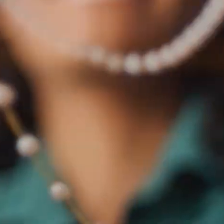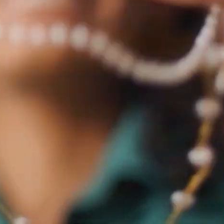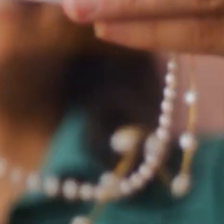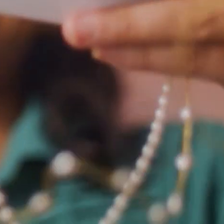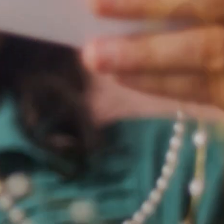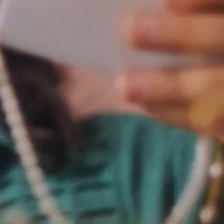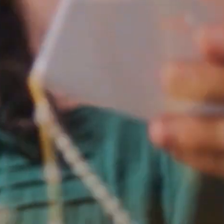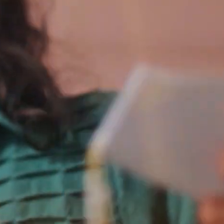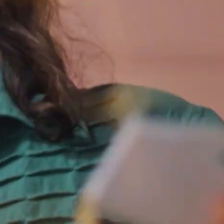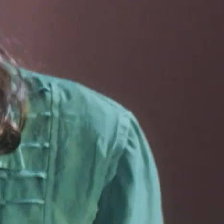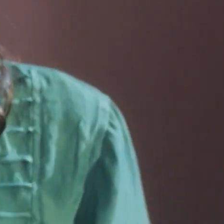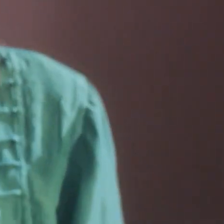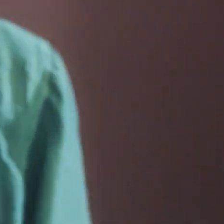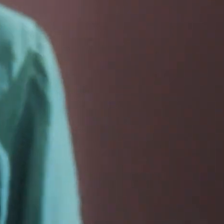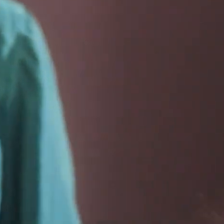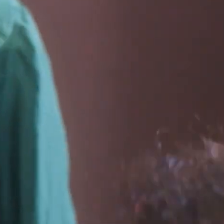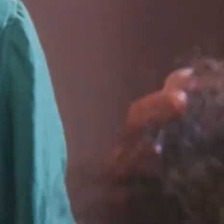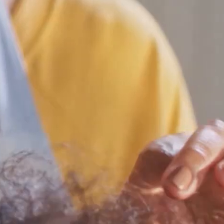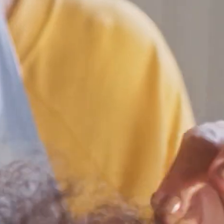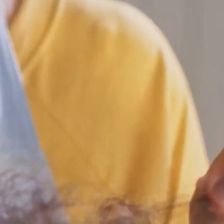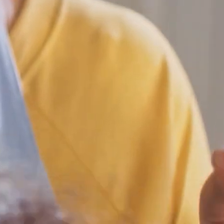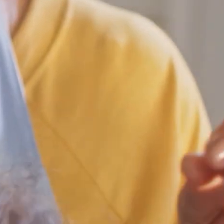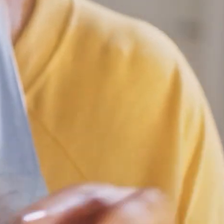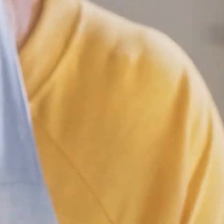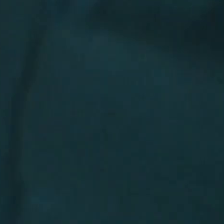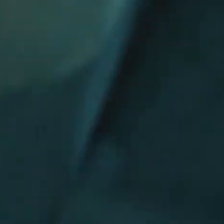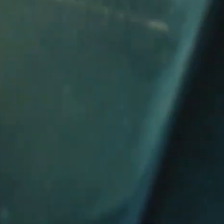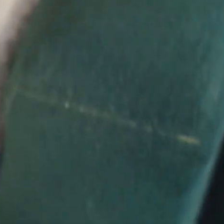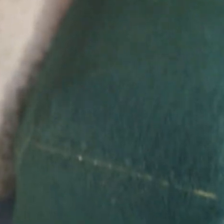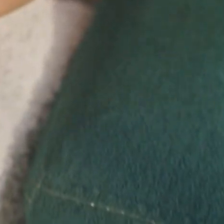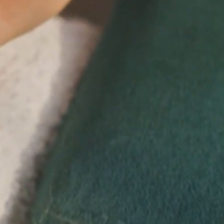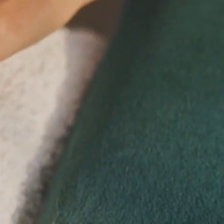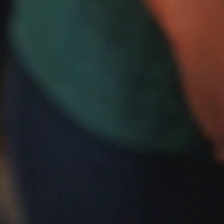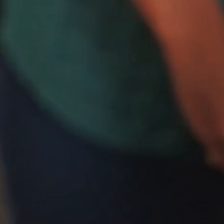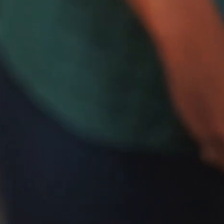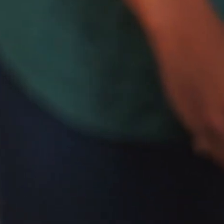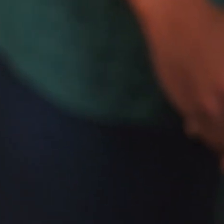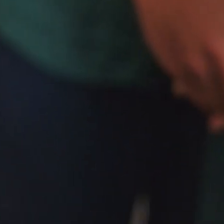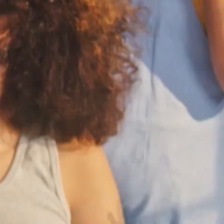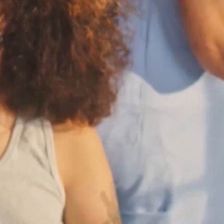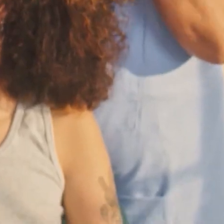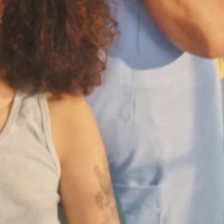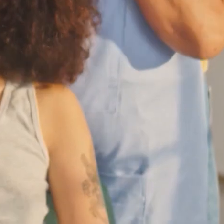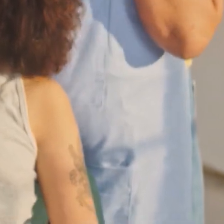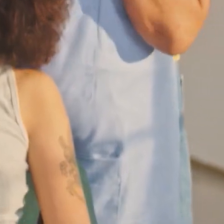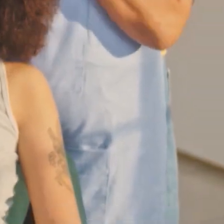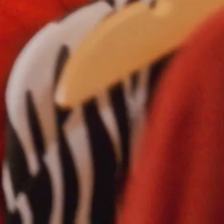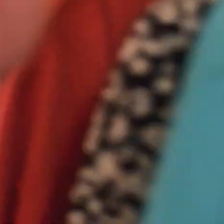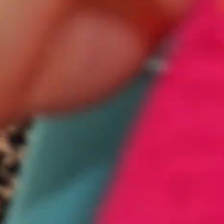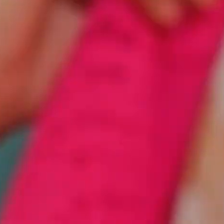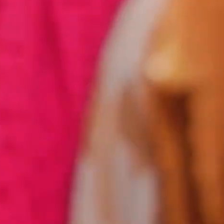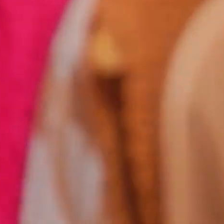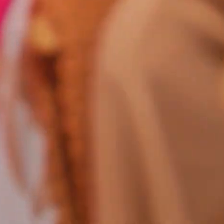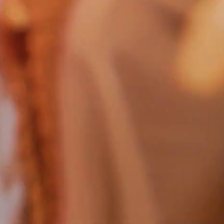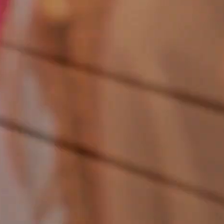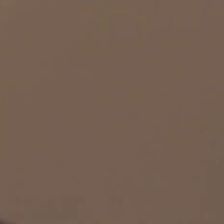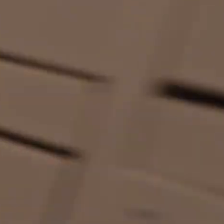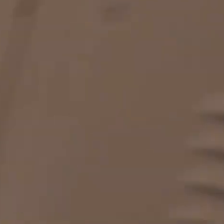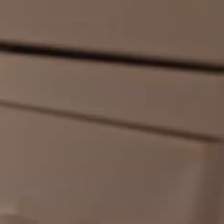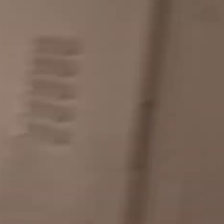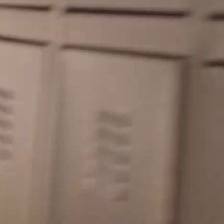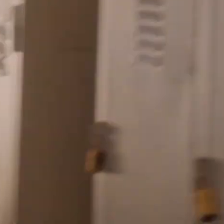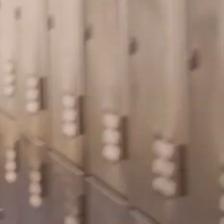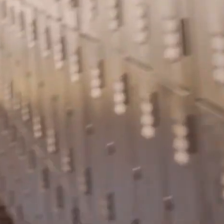Estado. A atuação da Assembleia está no negócio da Franciele, que abriu as portas graças aos incentivos fiscais e gerou empregos.